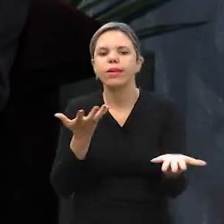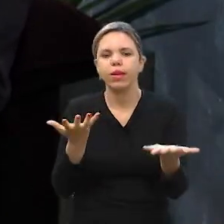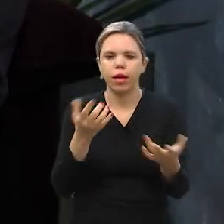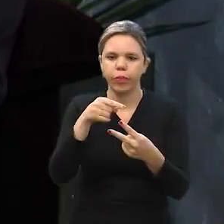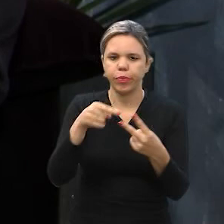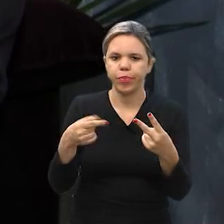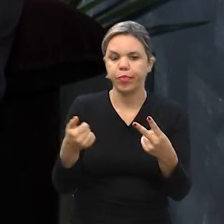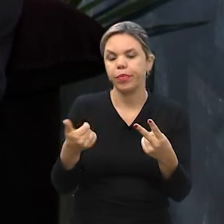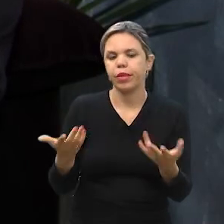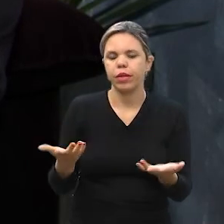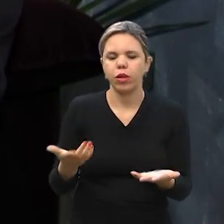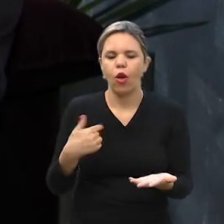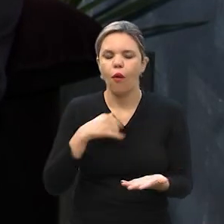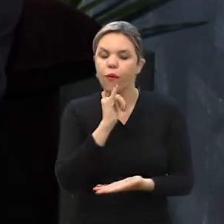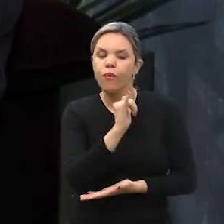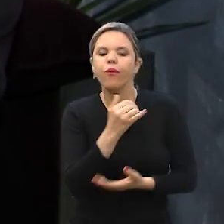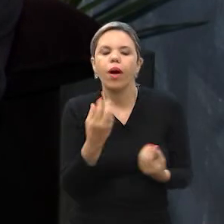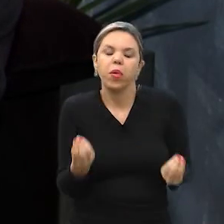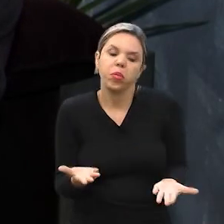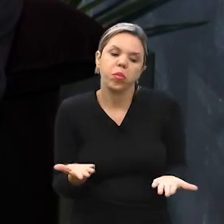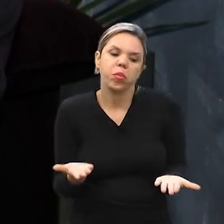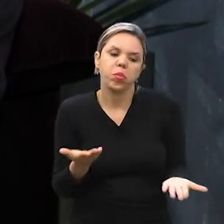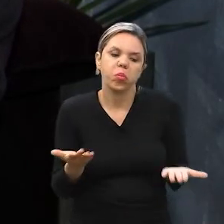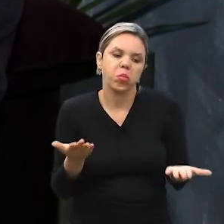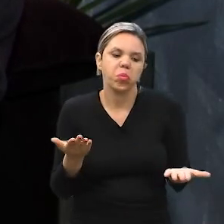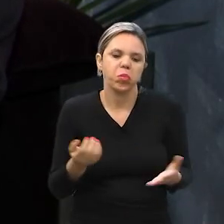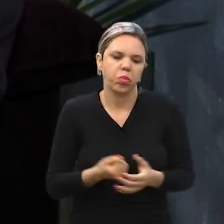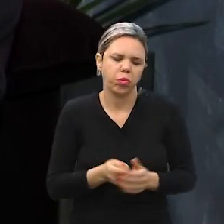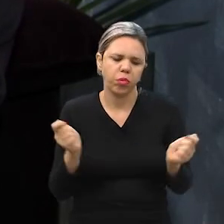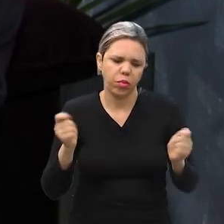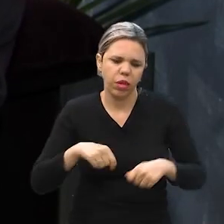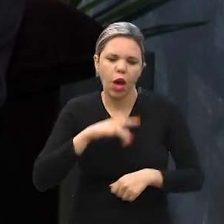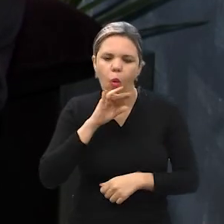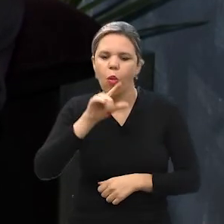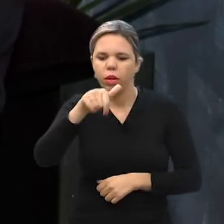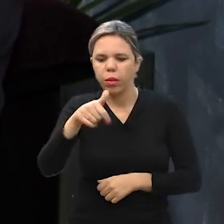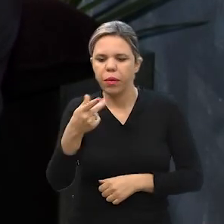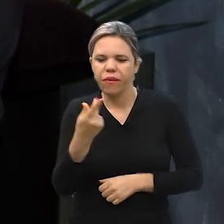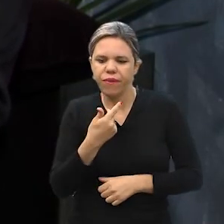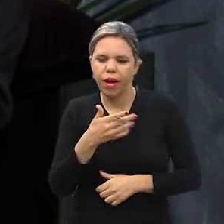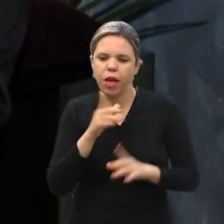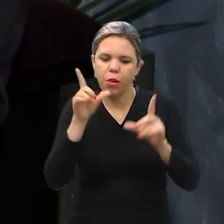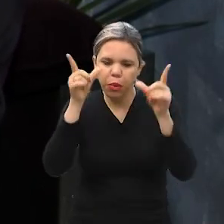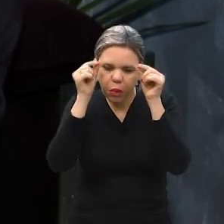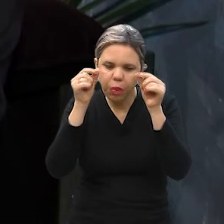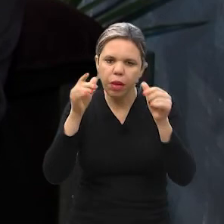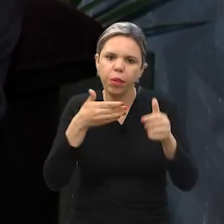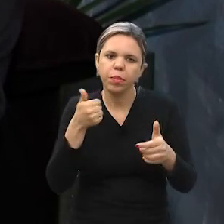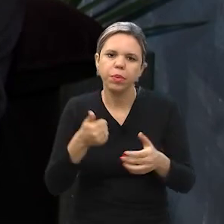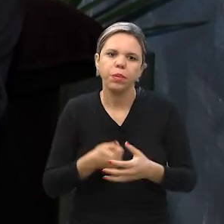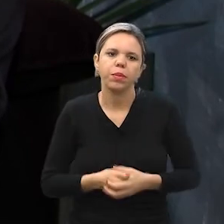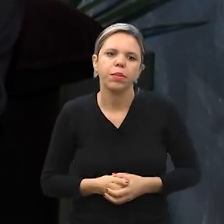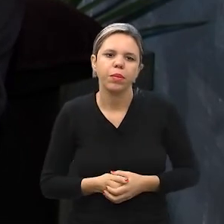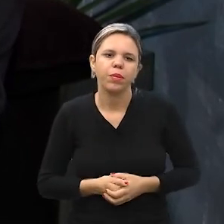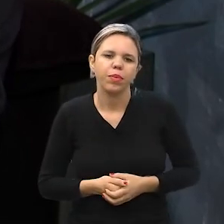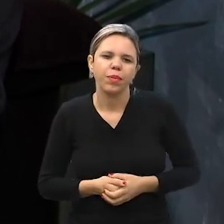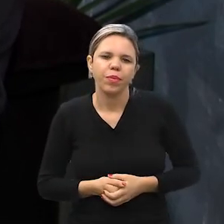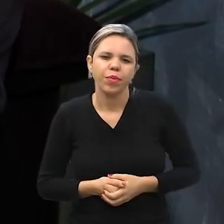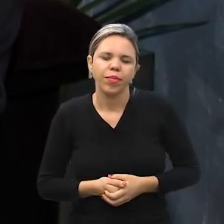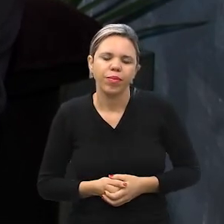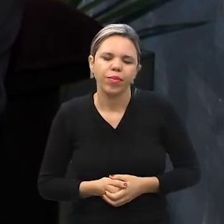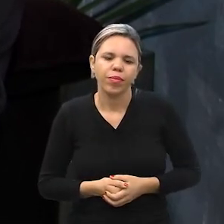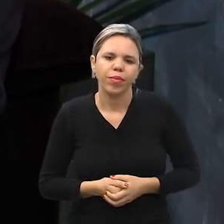primeiro? Eu falei, dá ruim para amenizar. Aí